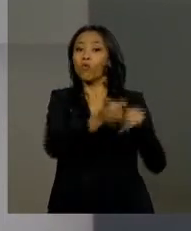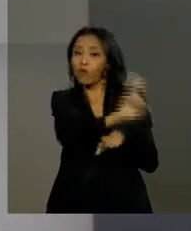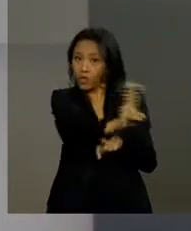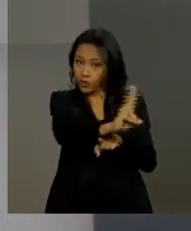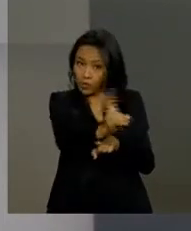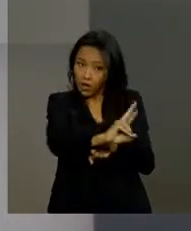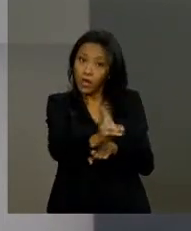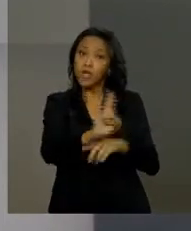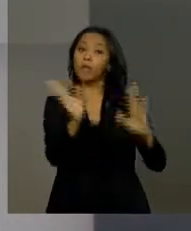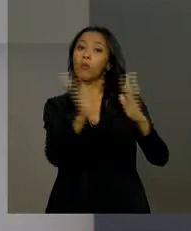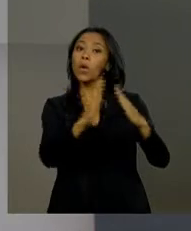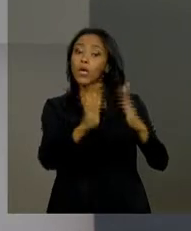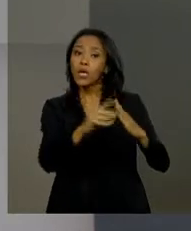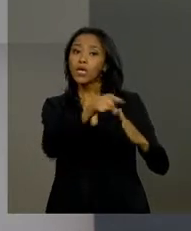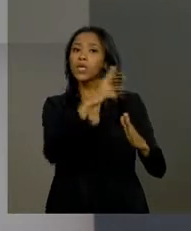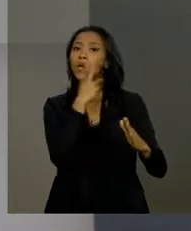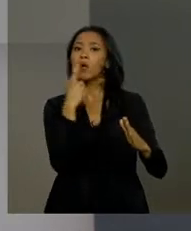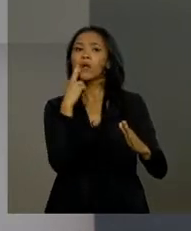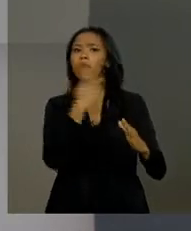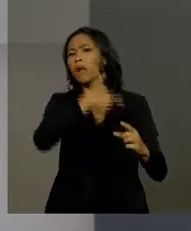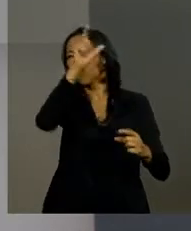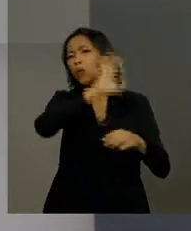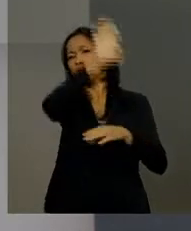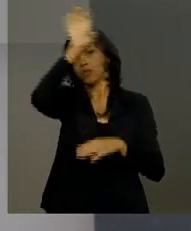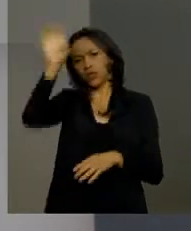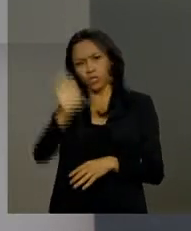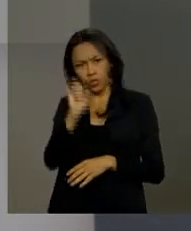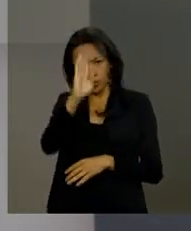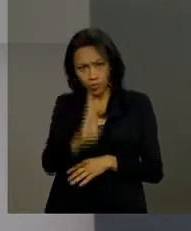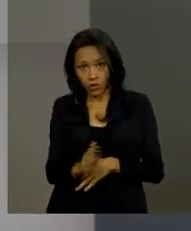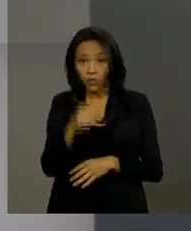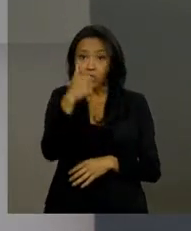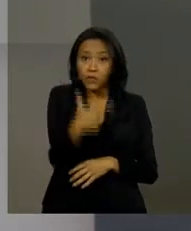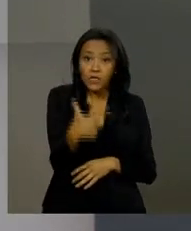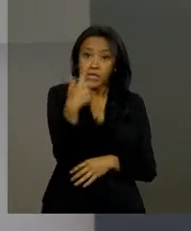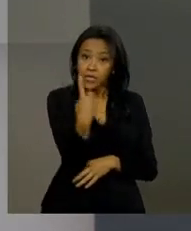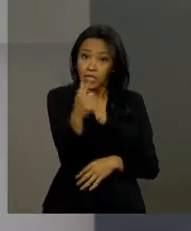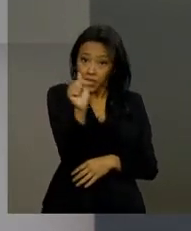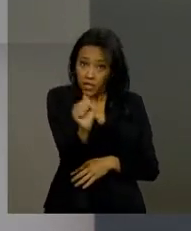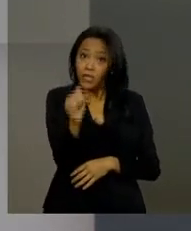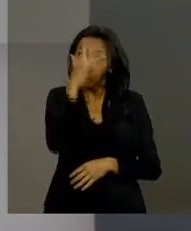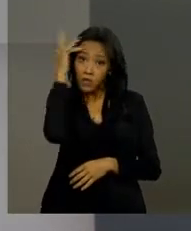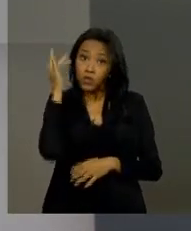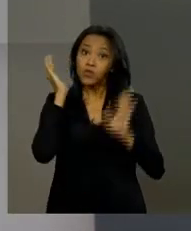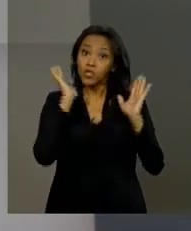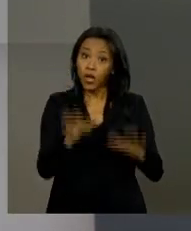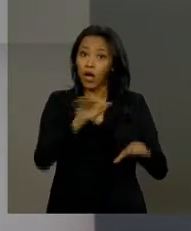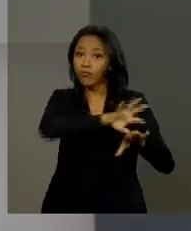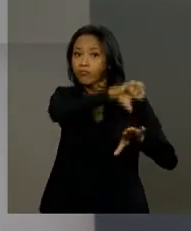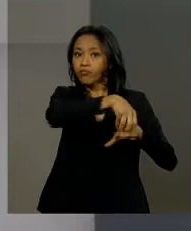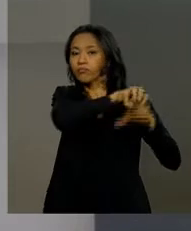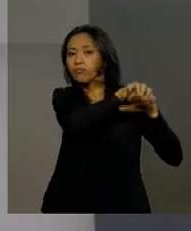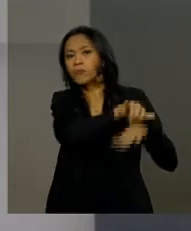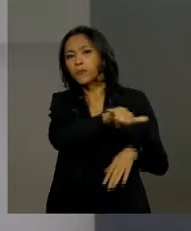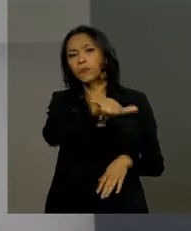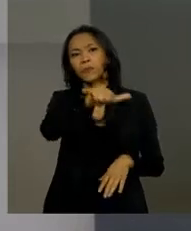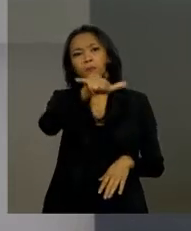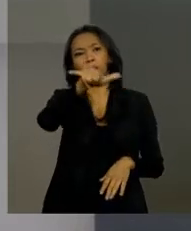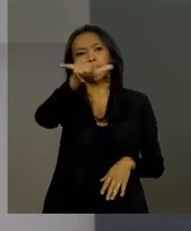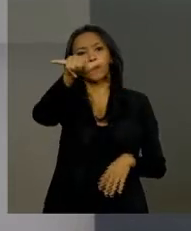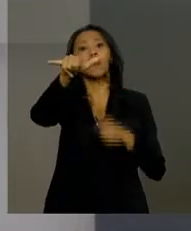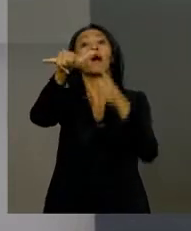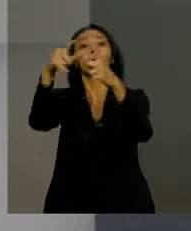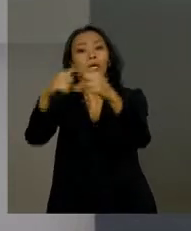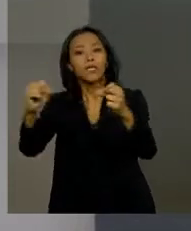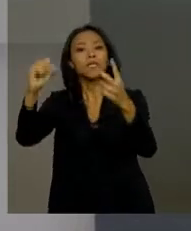que estão em roraima para outros estados do brasil 217 pessoas embarcaram em um avião da força aérea brasileira com destino a